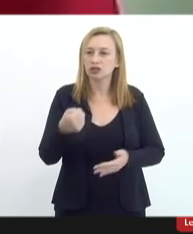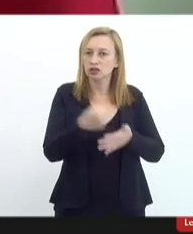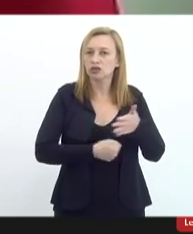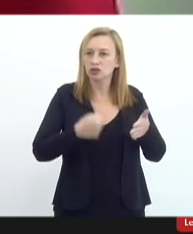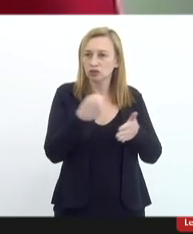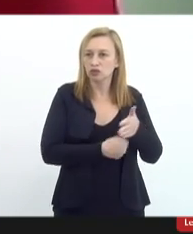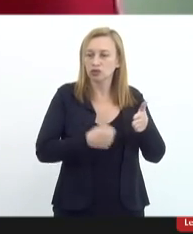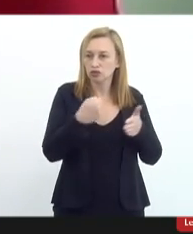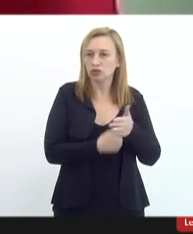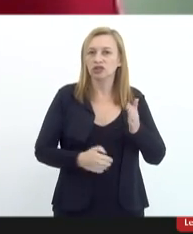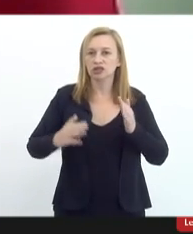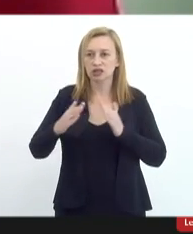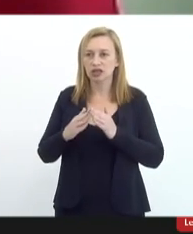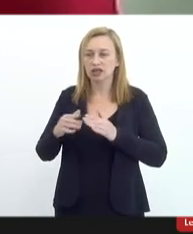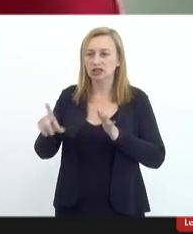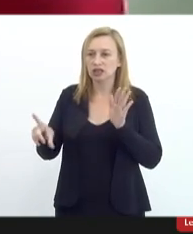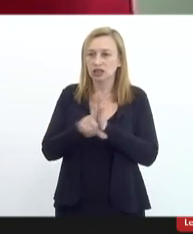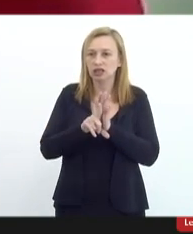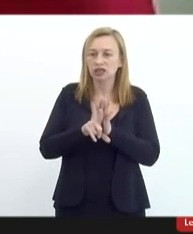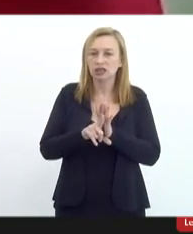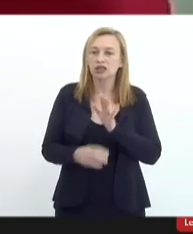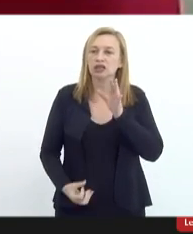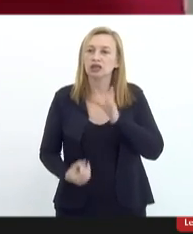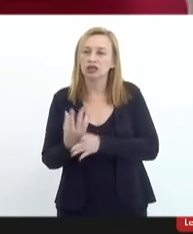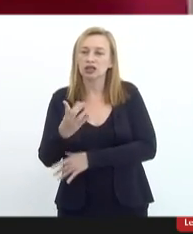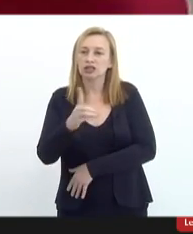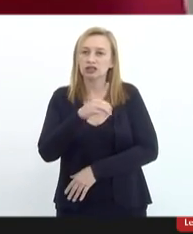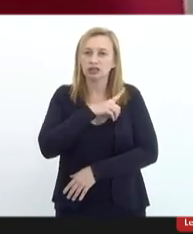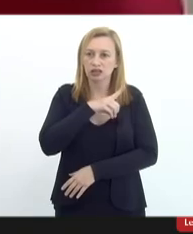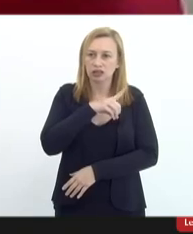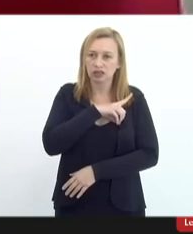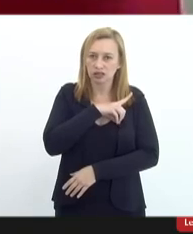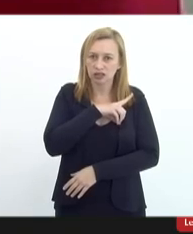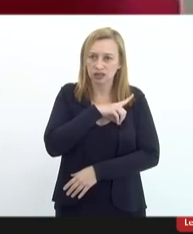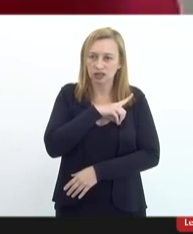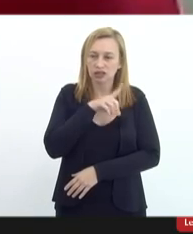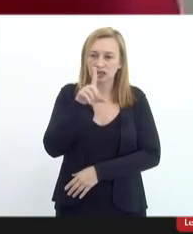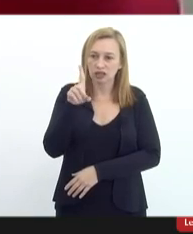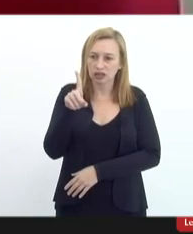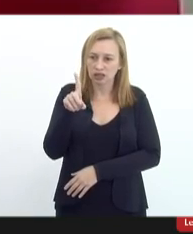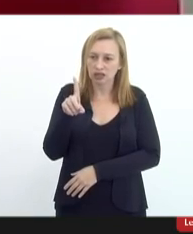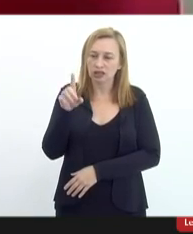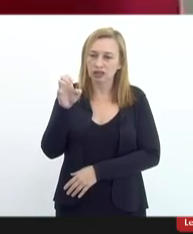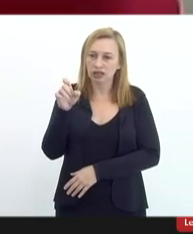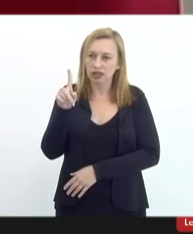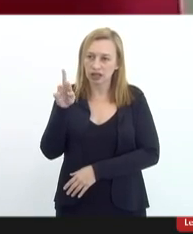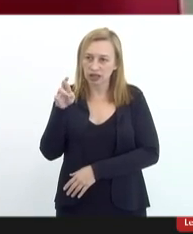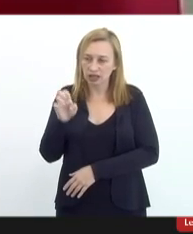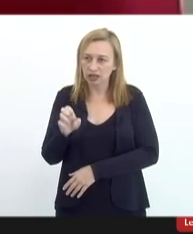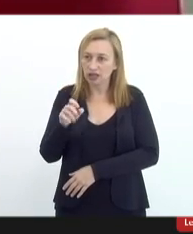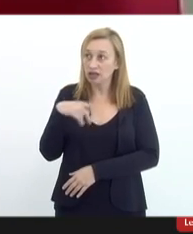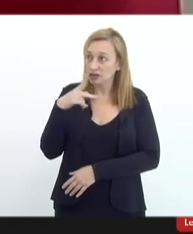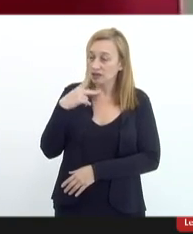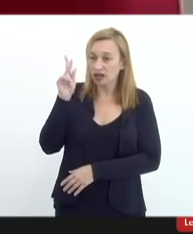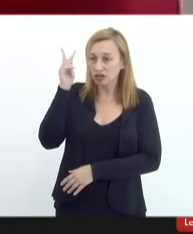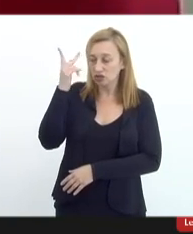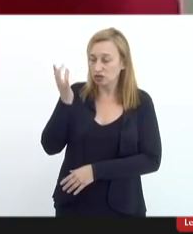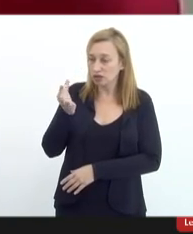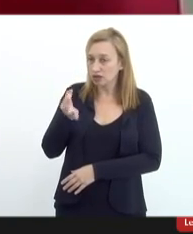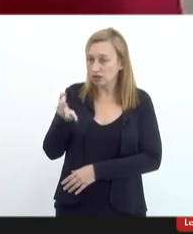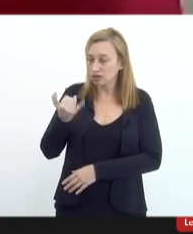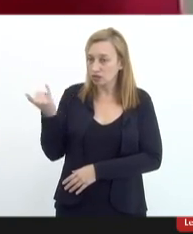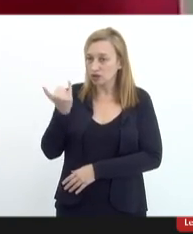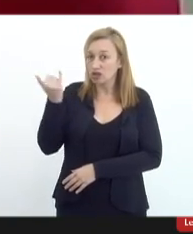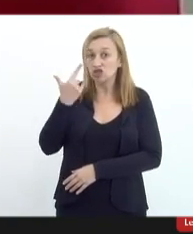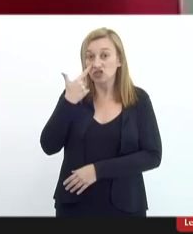nessa casa de lei pela criação da delegacia, né, pela DECRAD, e ele conta essa história de uma forma muito precisa. A gente